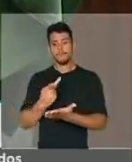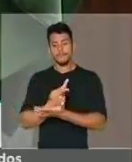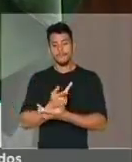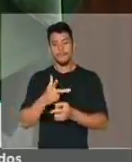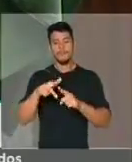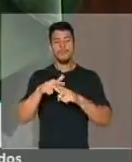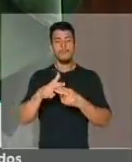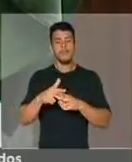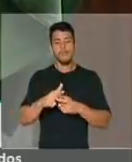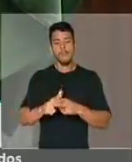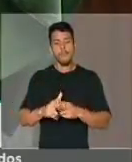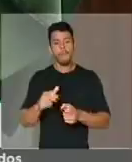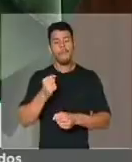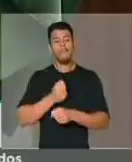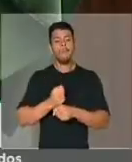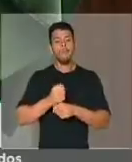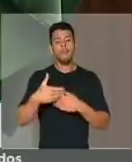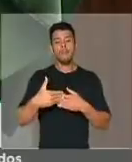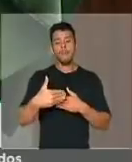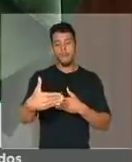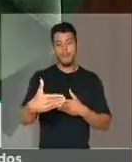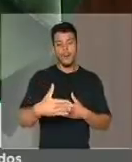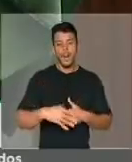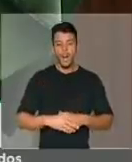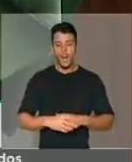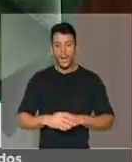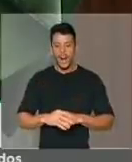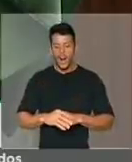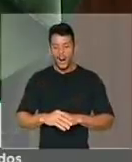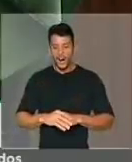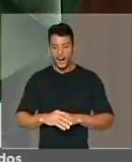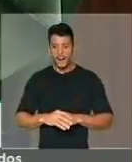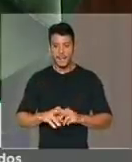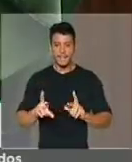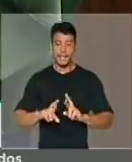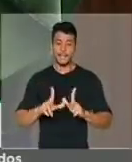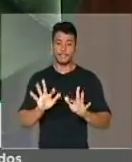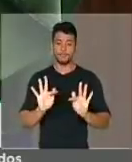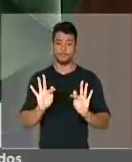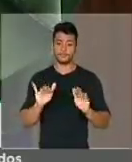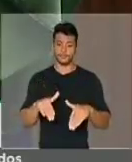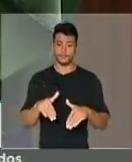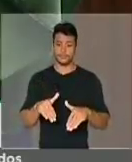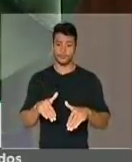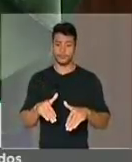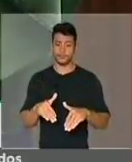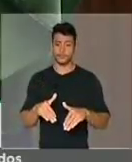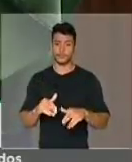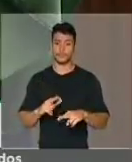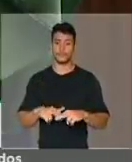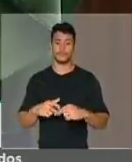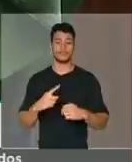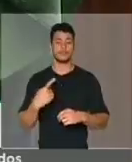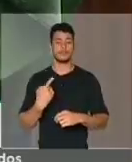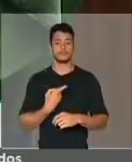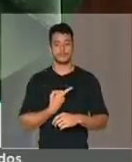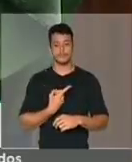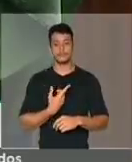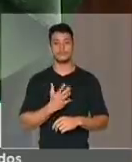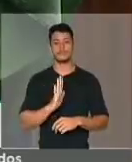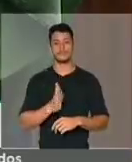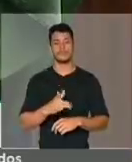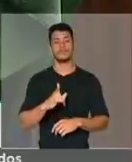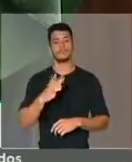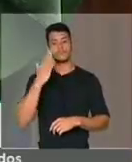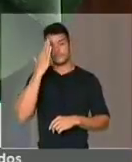ou aperfeiçoadas ao longo da intervenção, não se esgotando em si mesmo, até porque propugnamos para que as